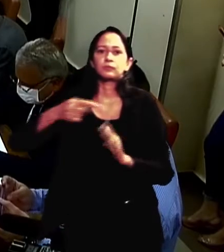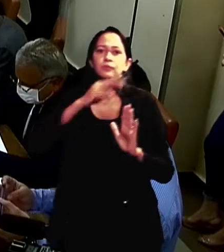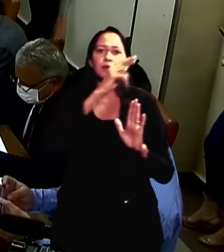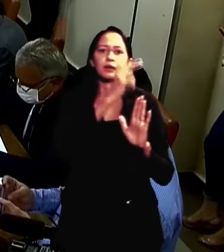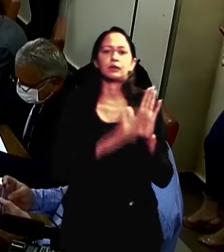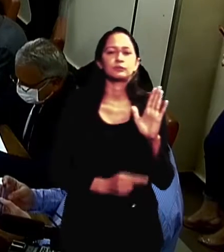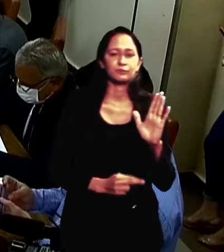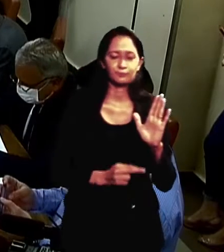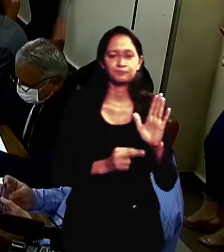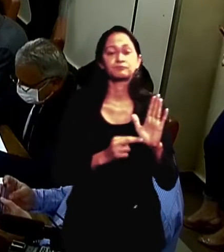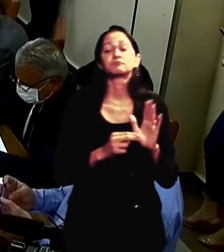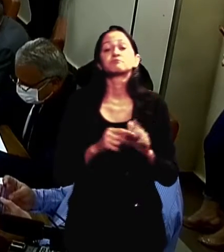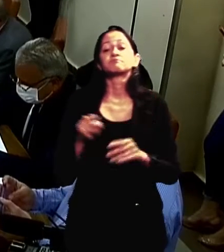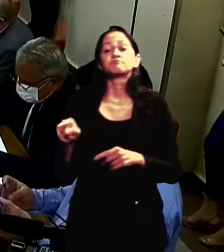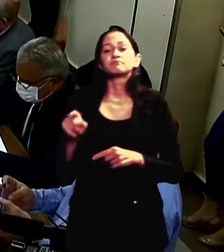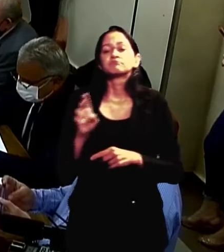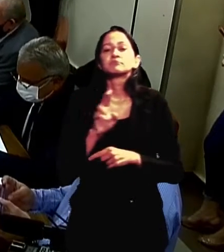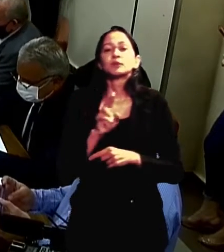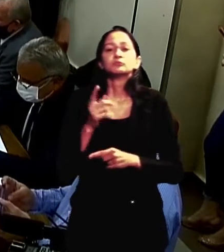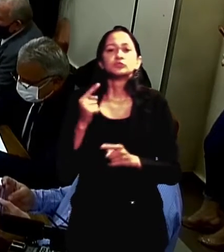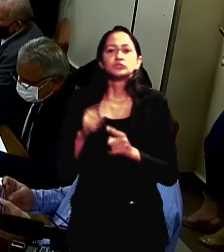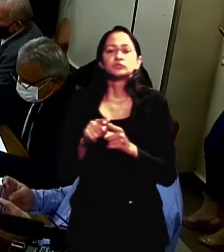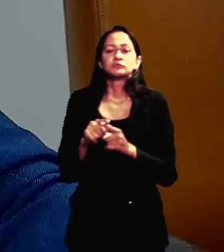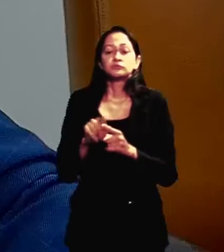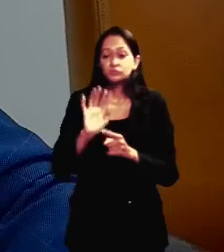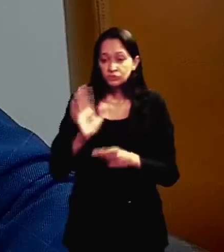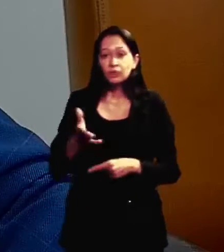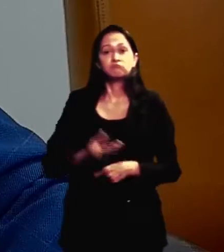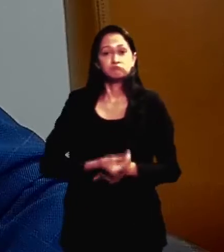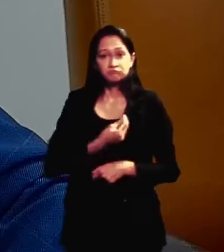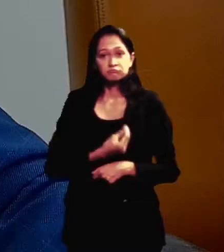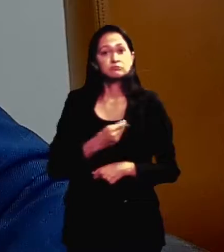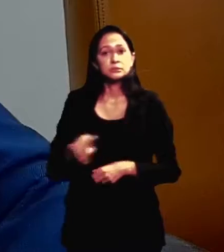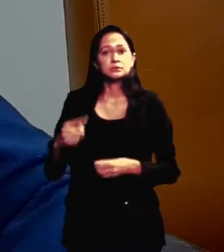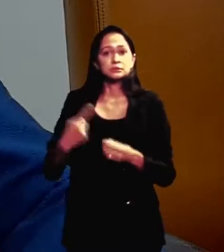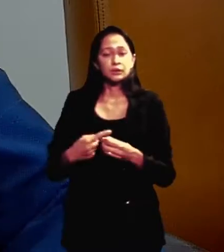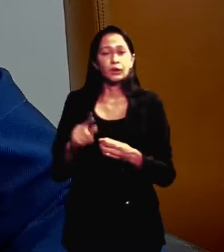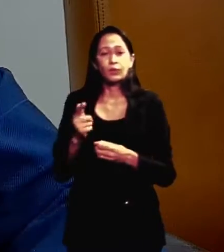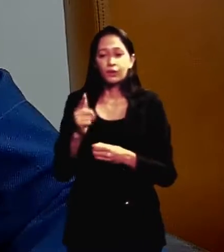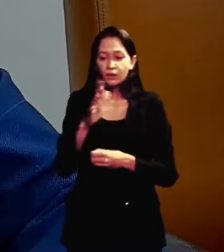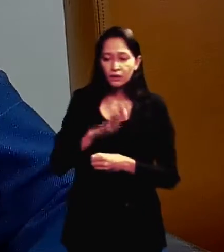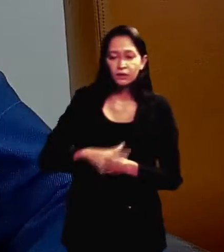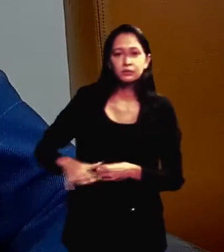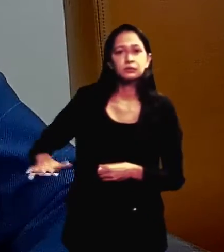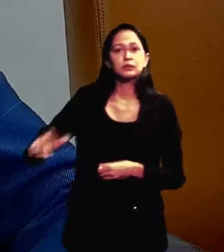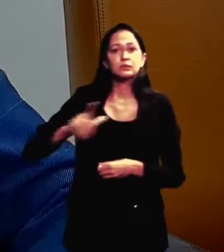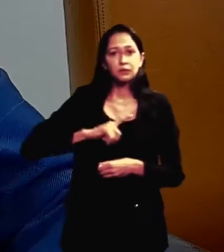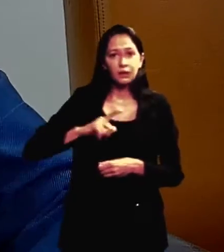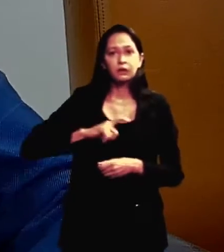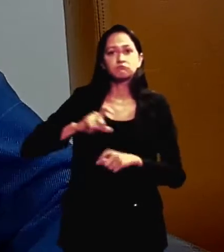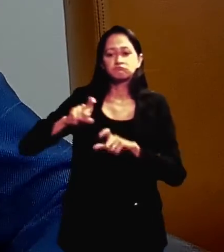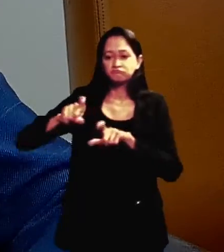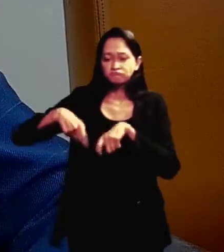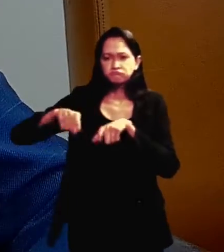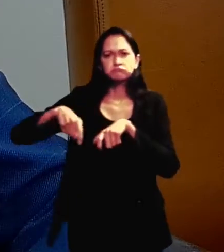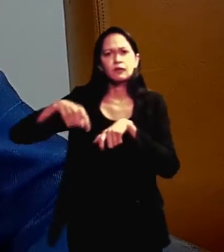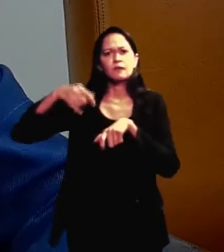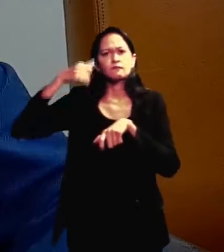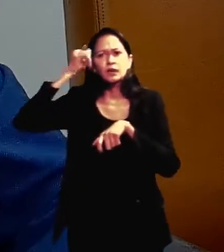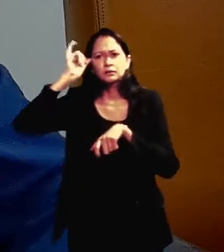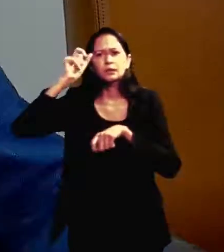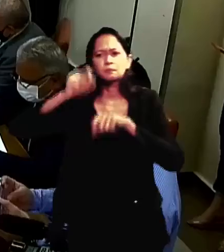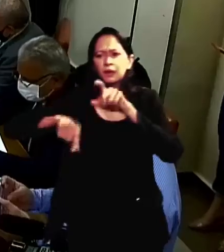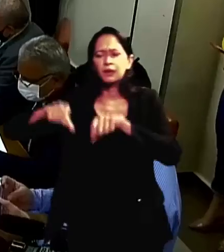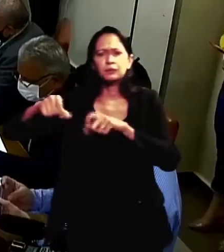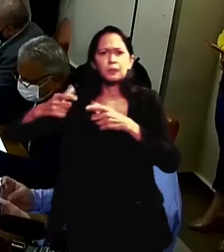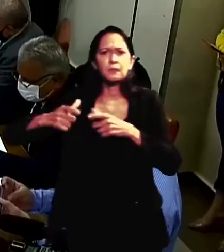título ao que já existe, presidente. Nós somos, sim, a capital do agronegócio. E